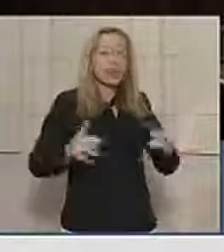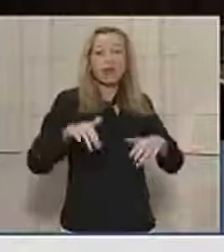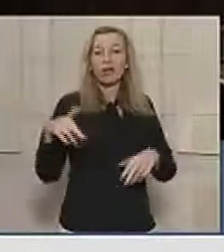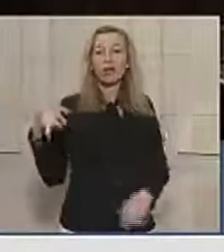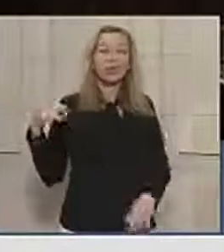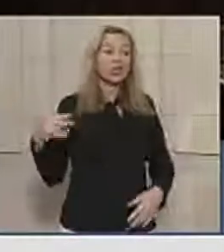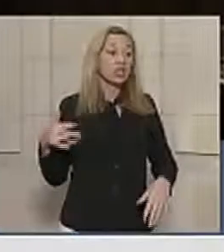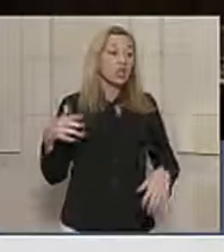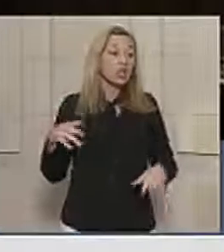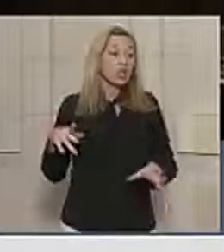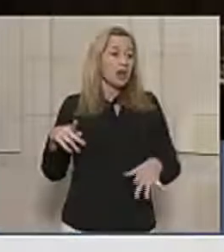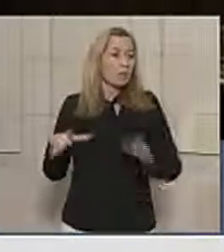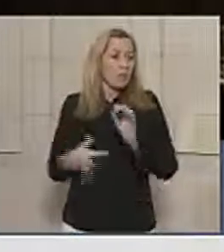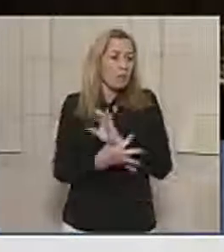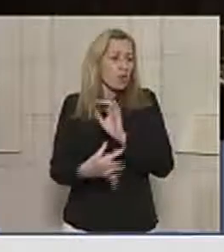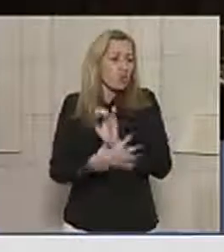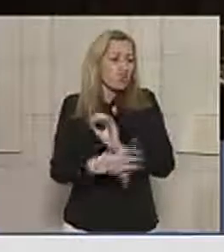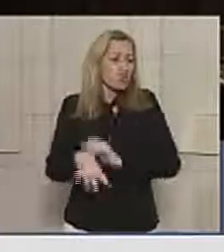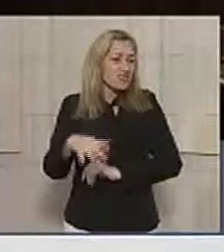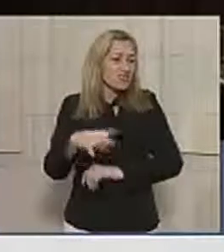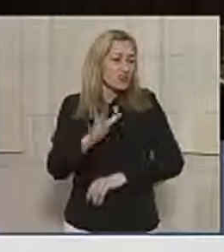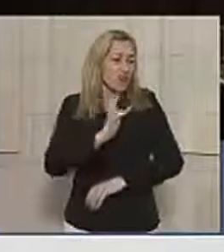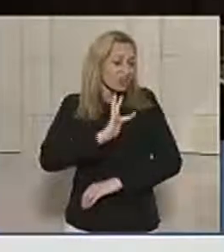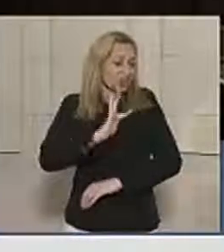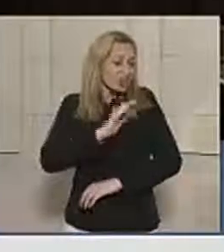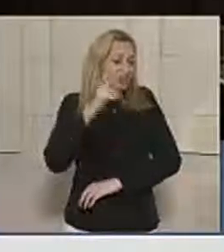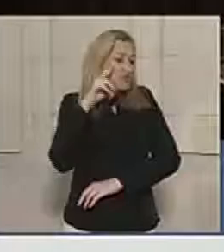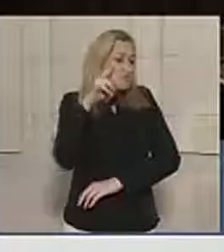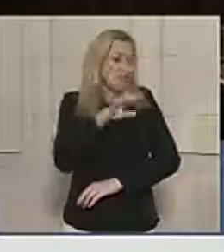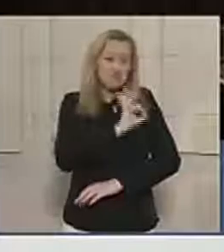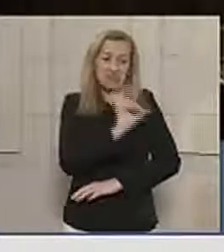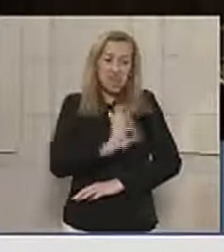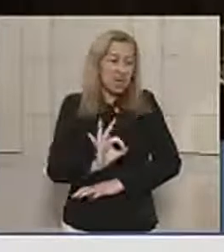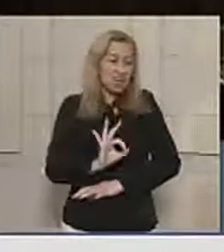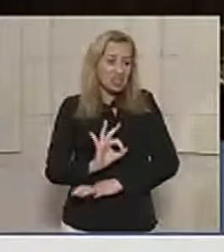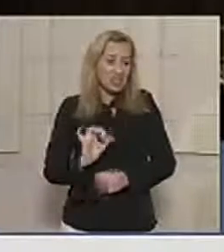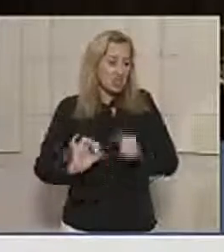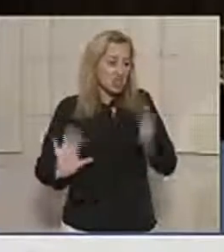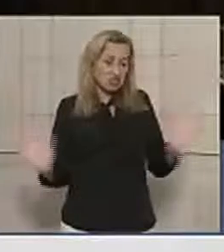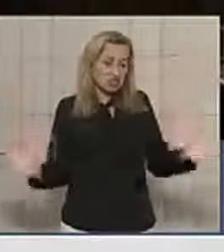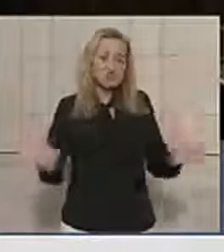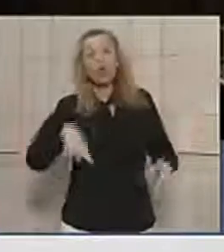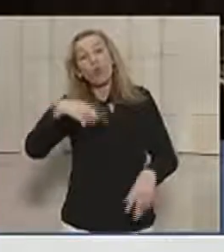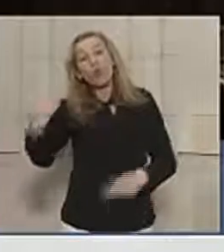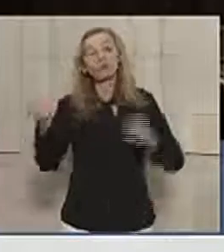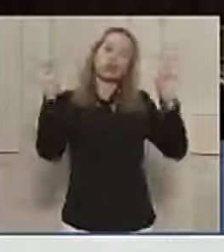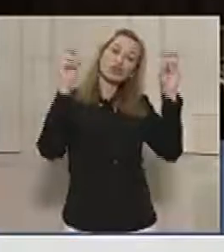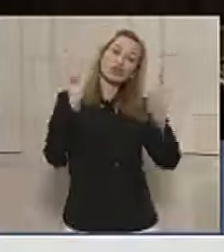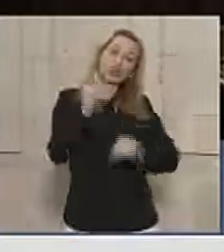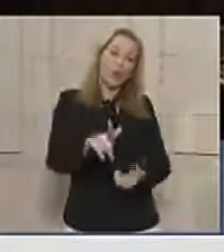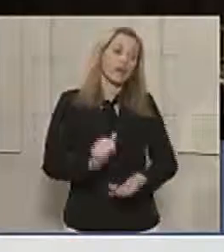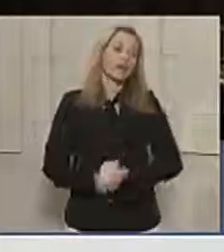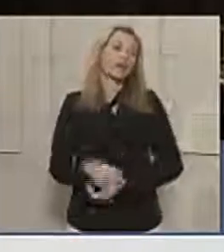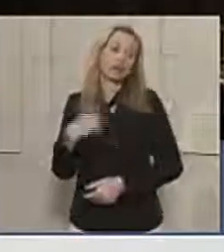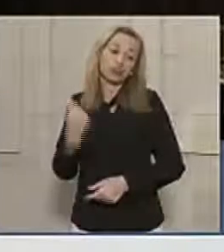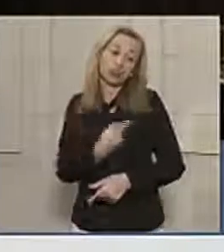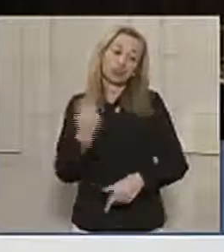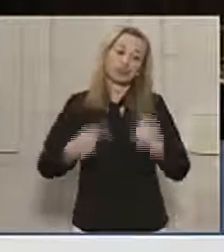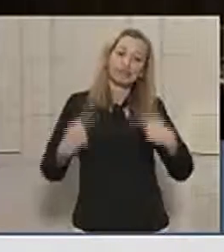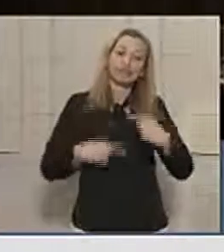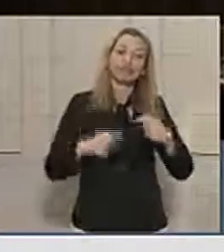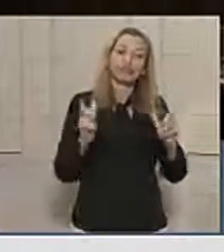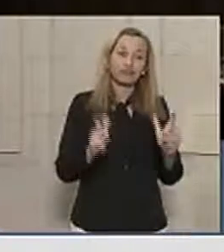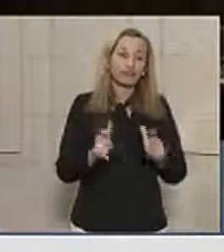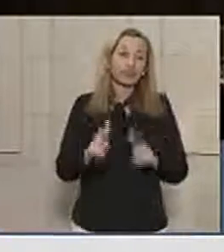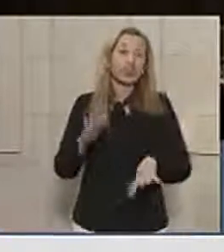a Guarda Municipal sem nenhuma providência. A outra questão é a gente discutir aqui